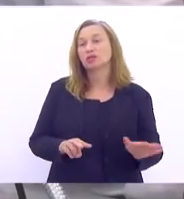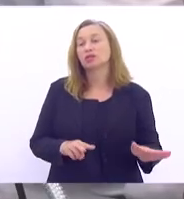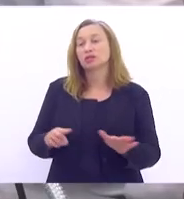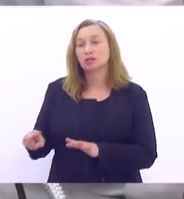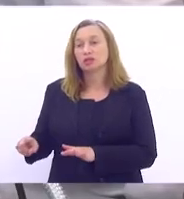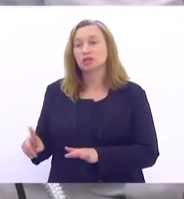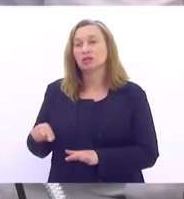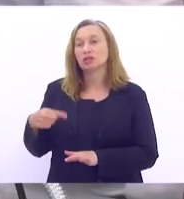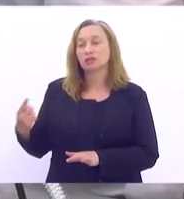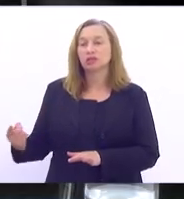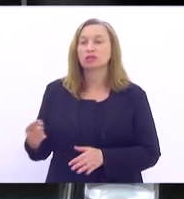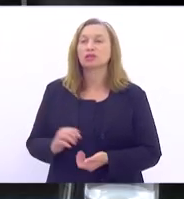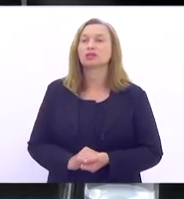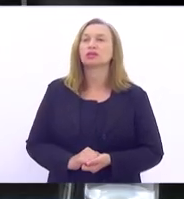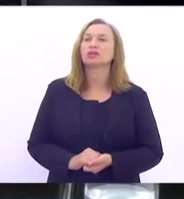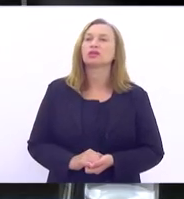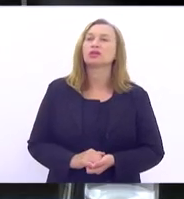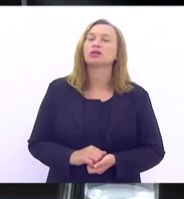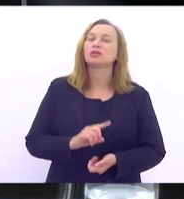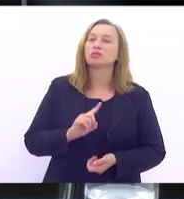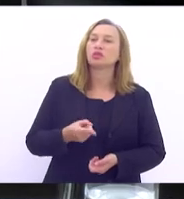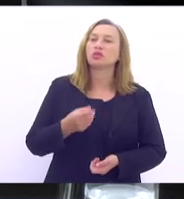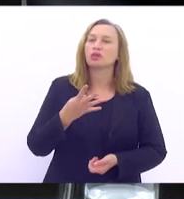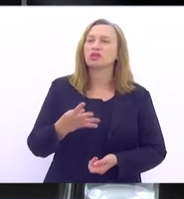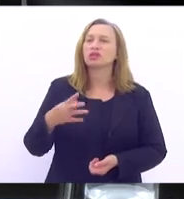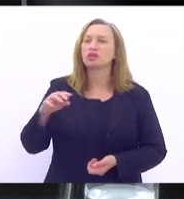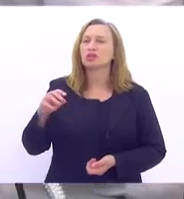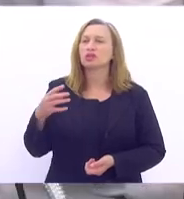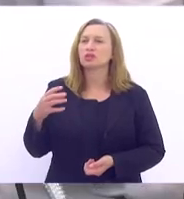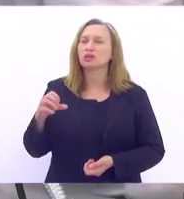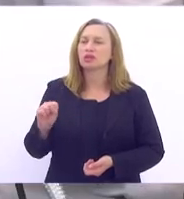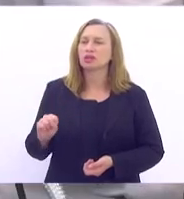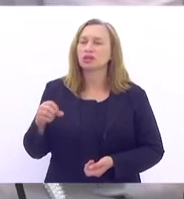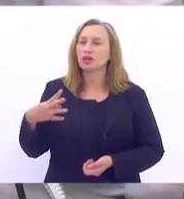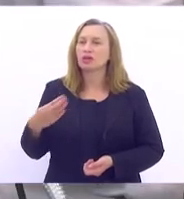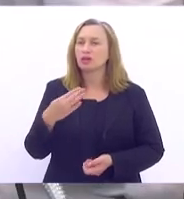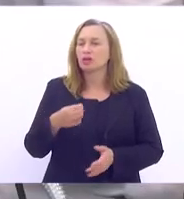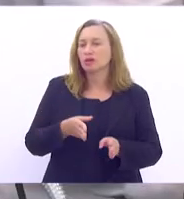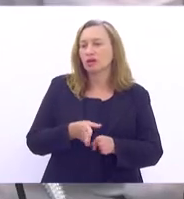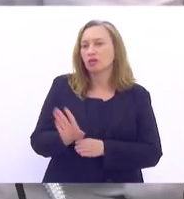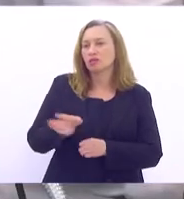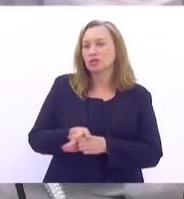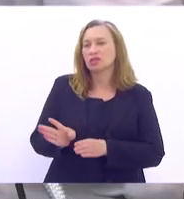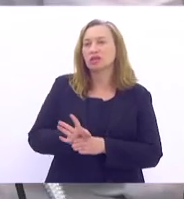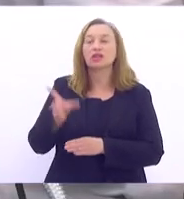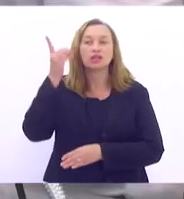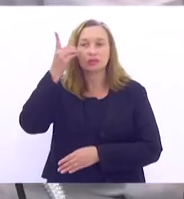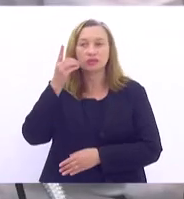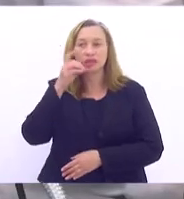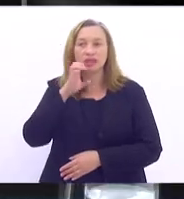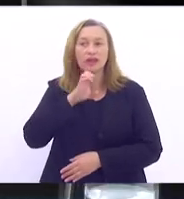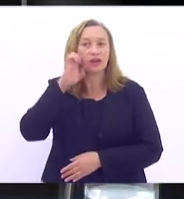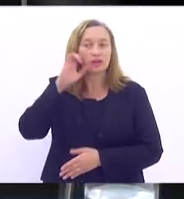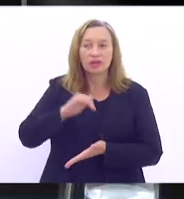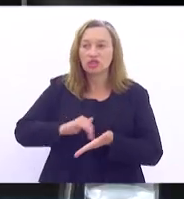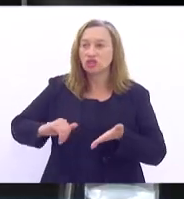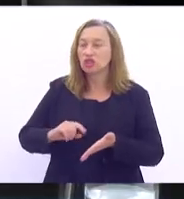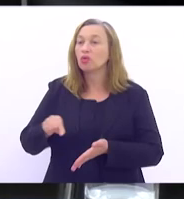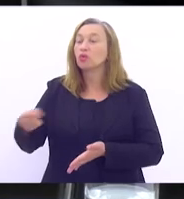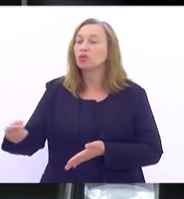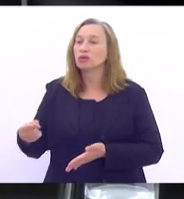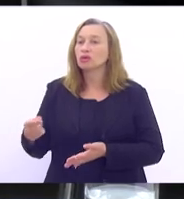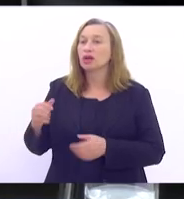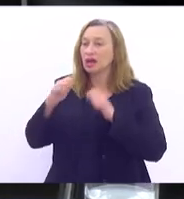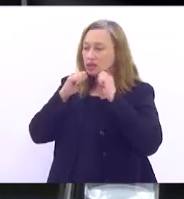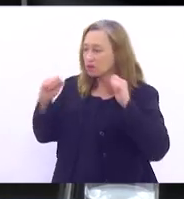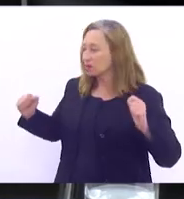pauta da próxima semana. O 1484. Ou a gente orienta a deputada Élica de retirar o outro. Que não, a gente ele vai aparecer. Retirar. A assessoria teve aqui